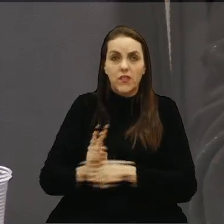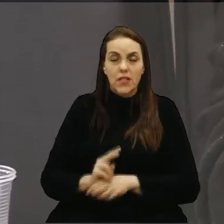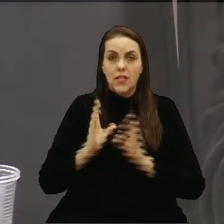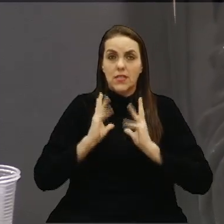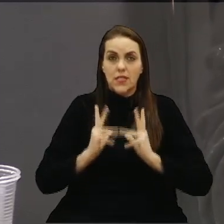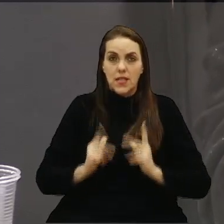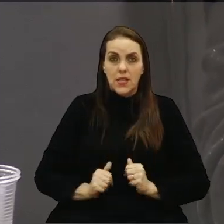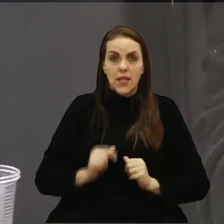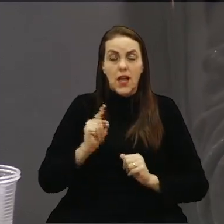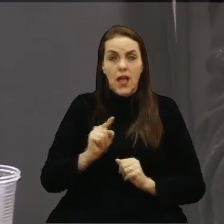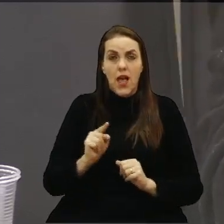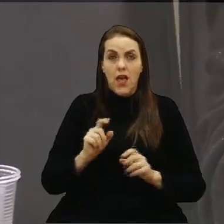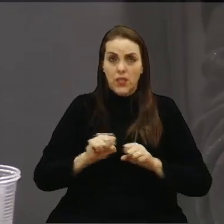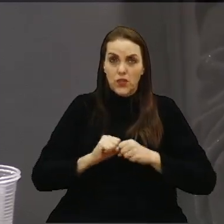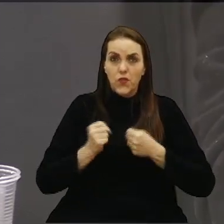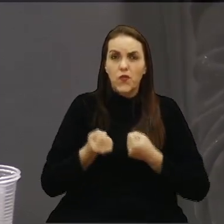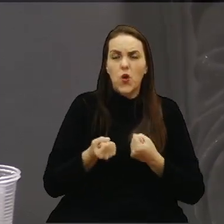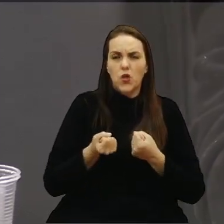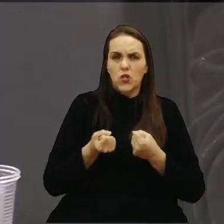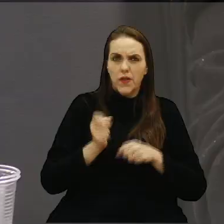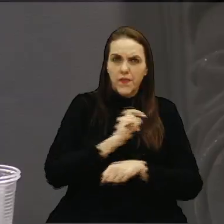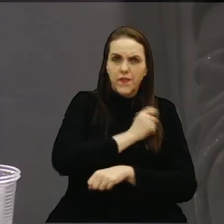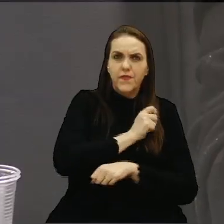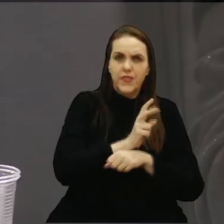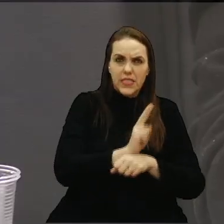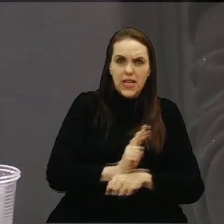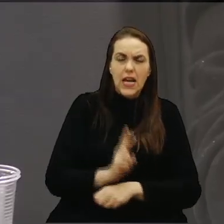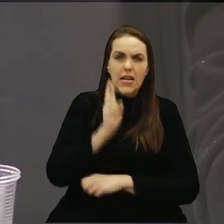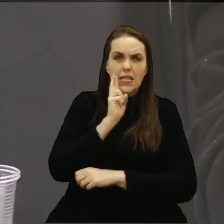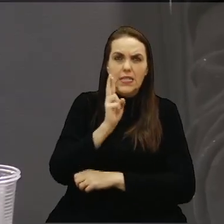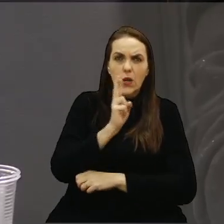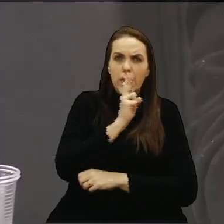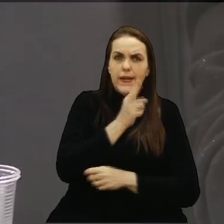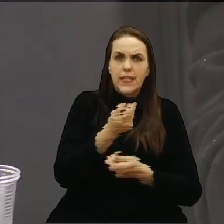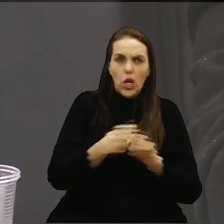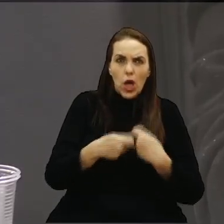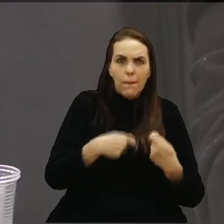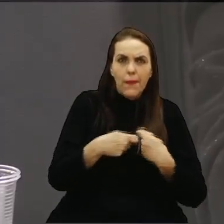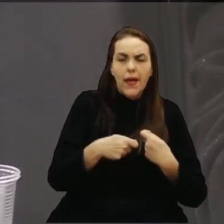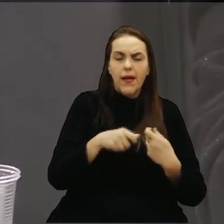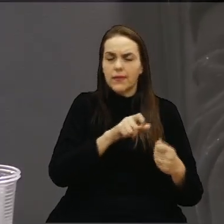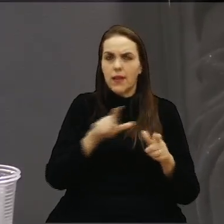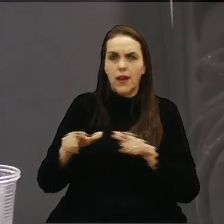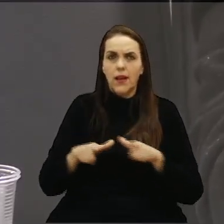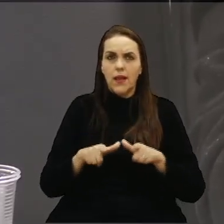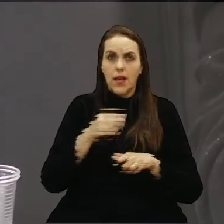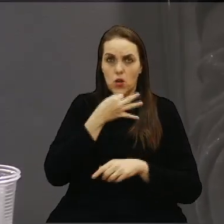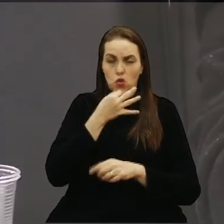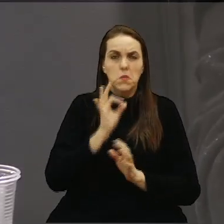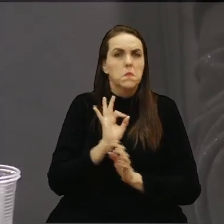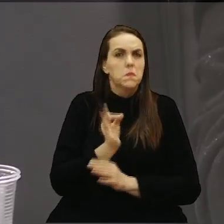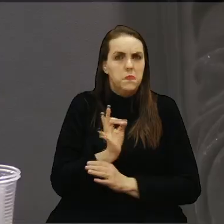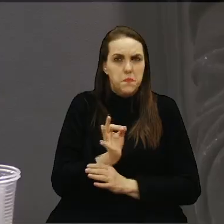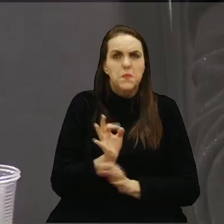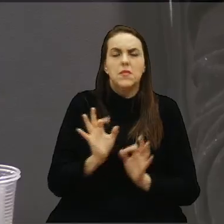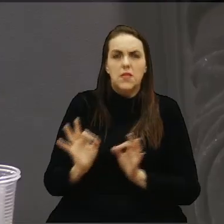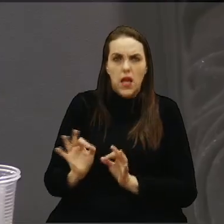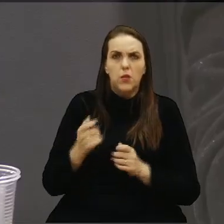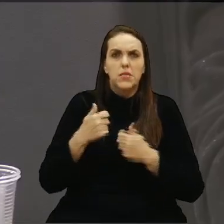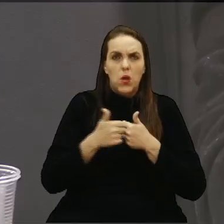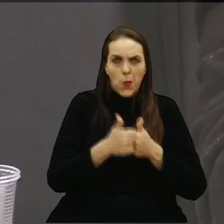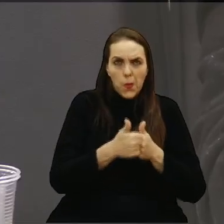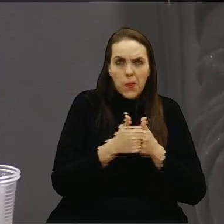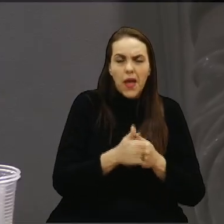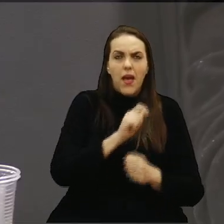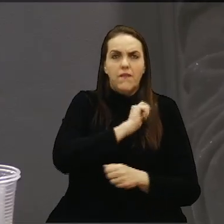em fiscalizar, bem fiscalizado, cada restaurante, cada comércio, em cada local de Caxias, e estão certos, devem sim acompanhar e fiscalizar, como outro